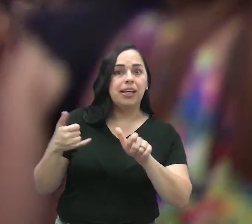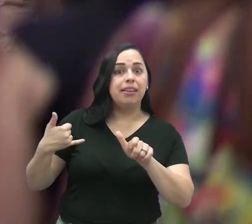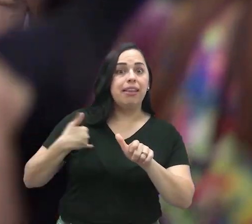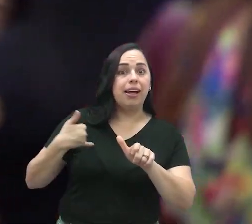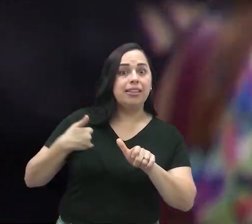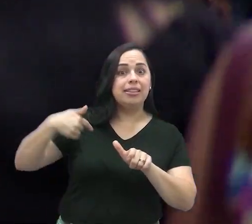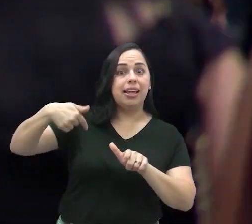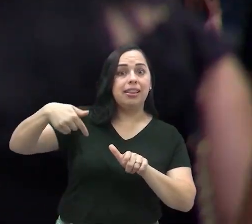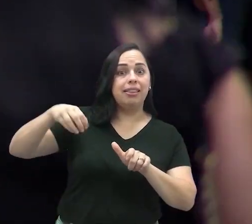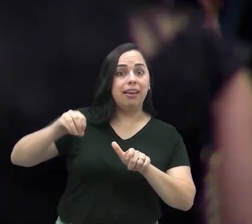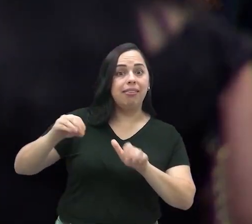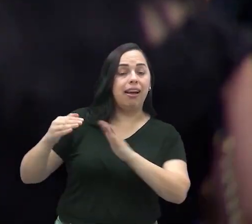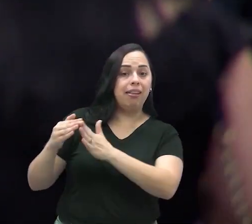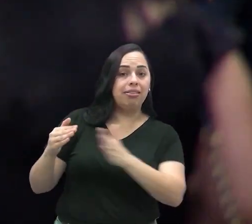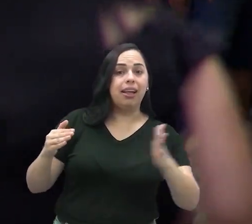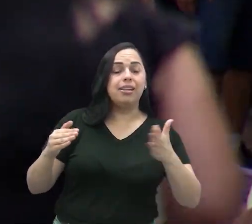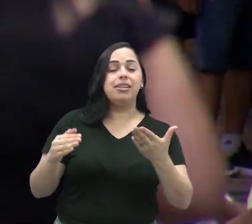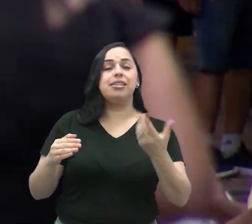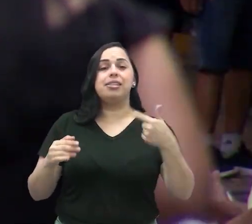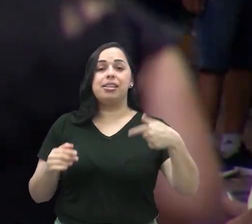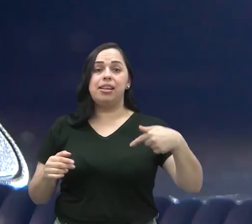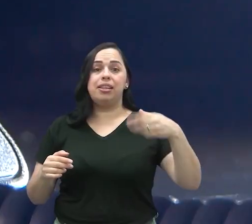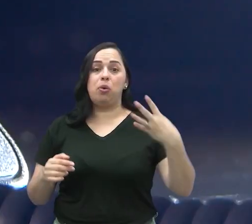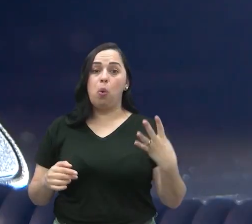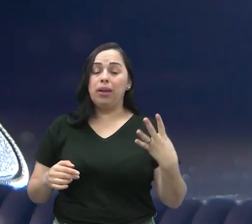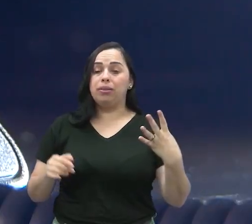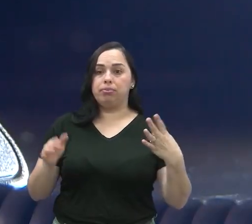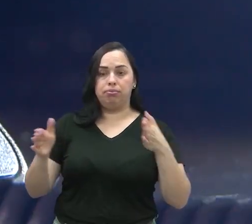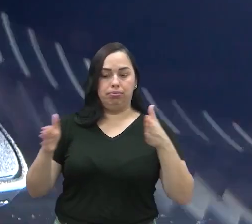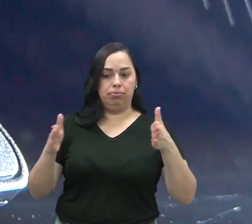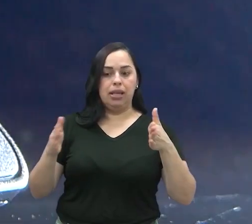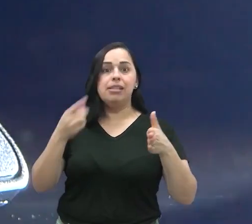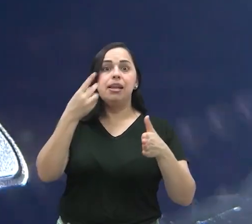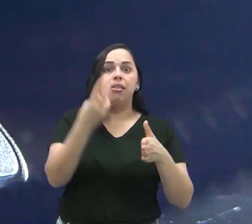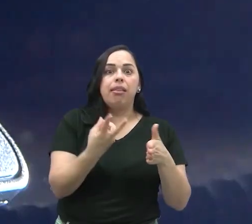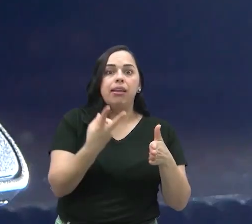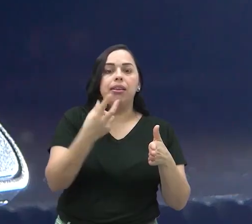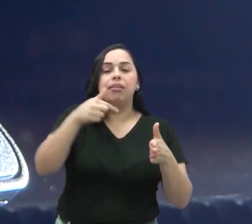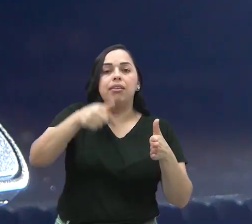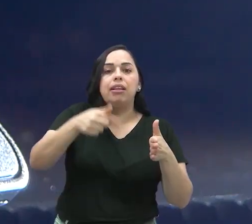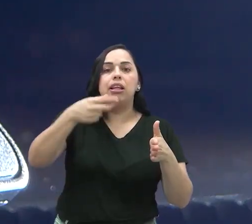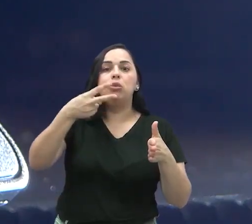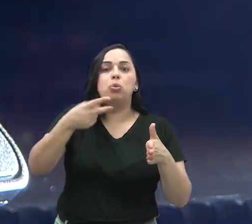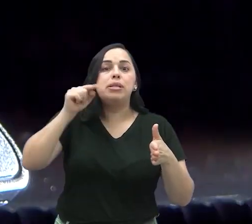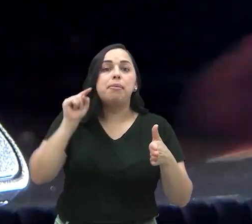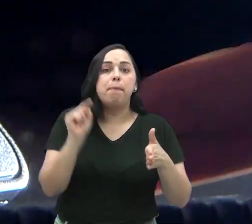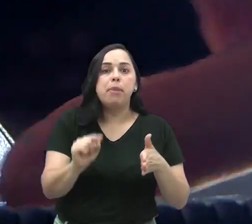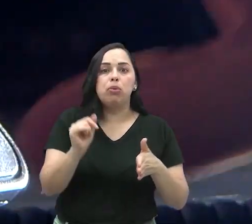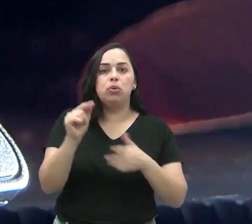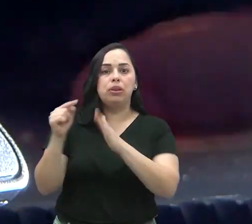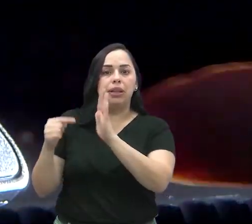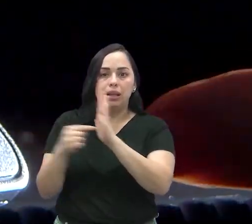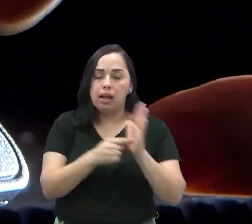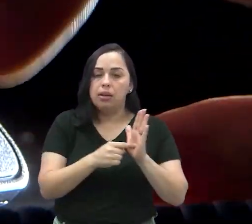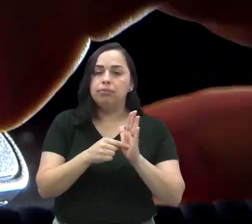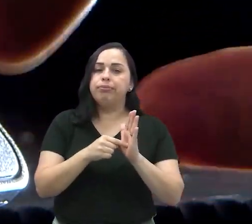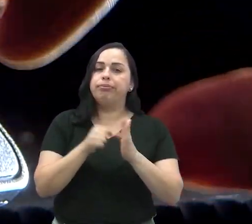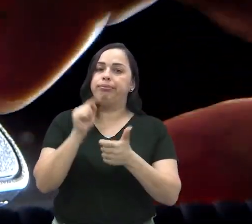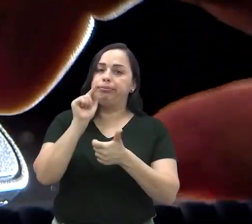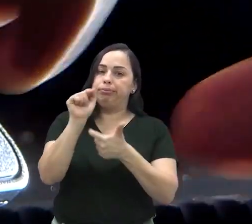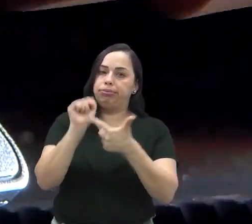de violações de direitos humanos no Brasil. Das mais de 650 mil denúncias registradas pelo Disque